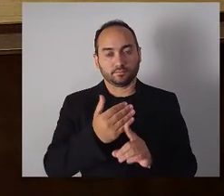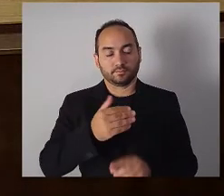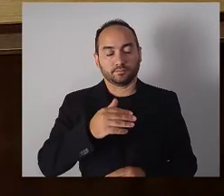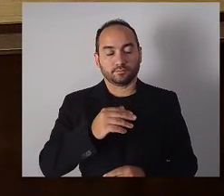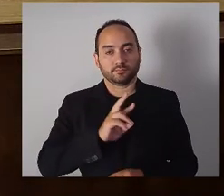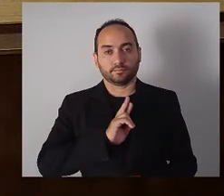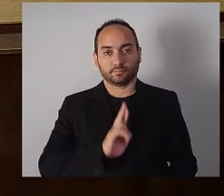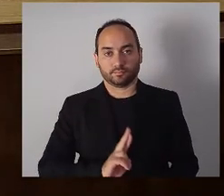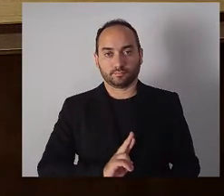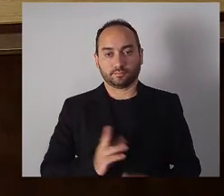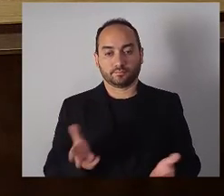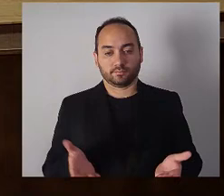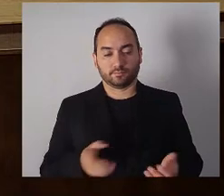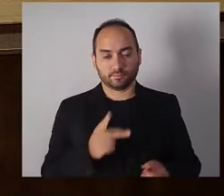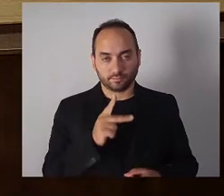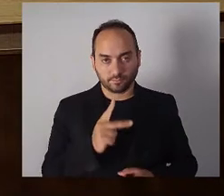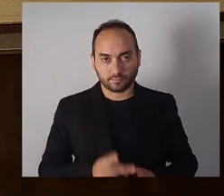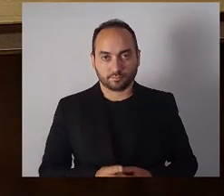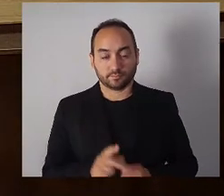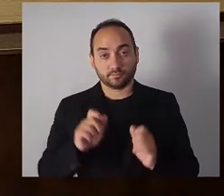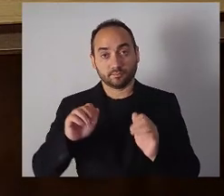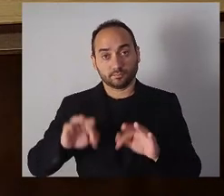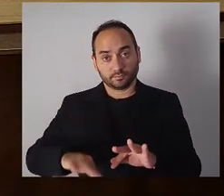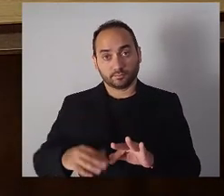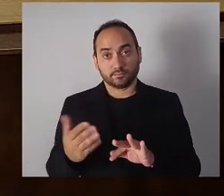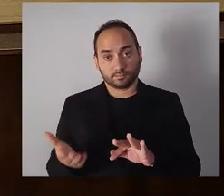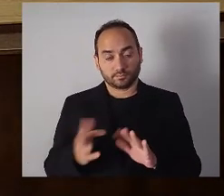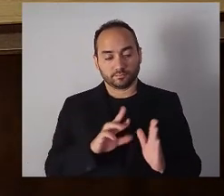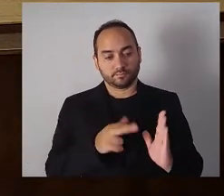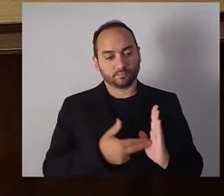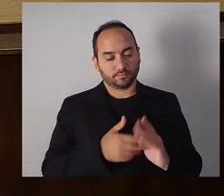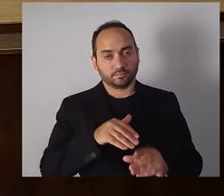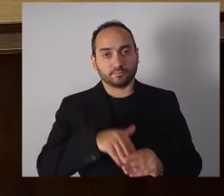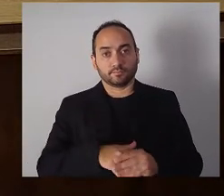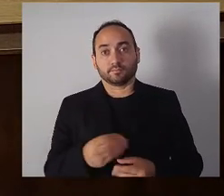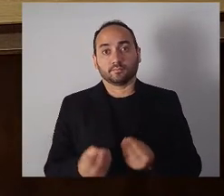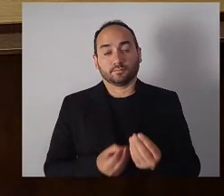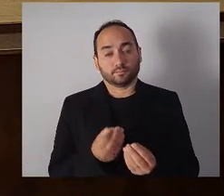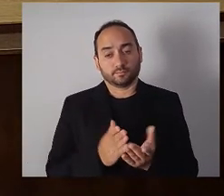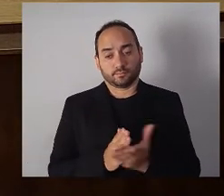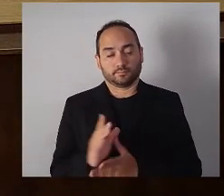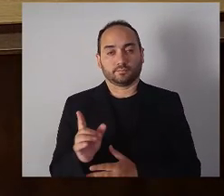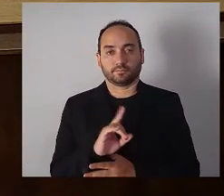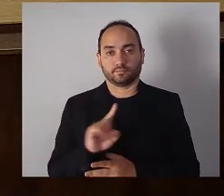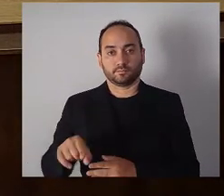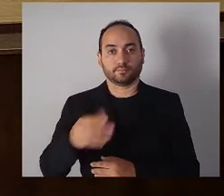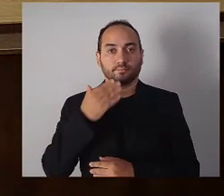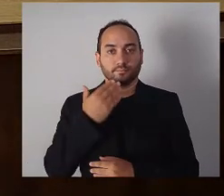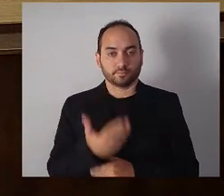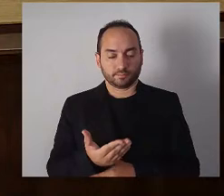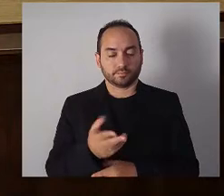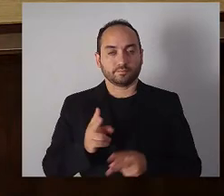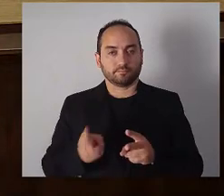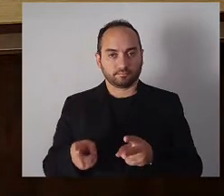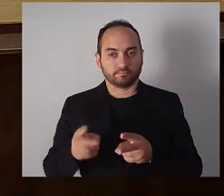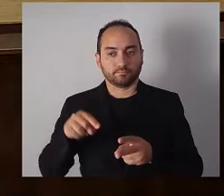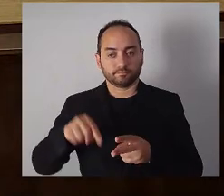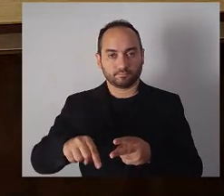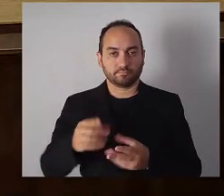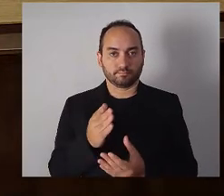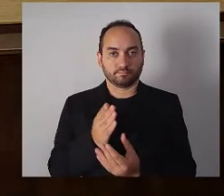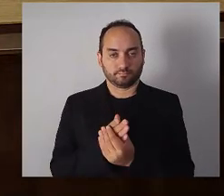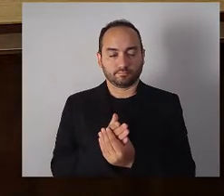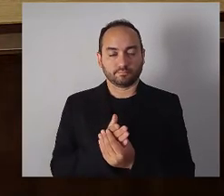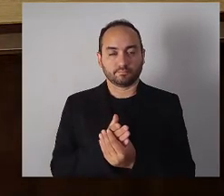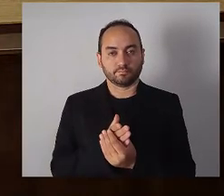presidente desta corte. No mérito, o relator votou pela improcedência do pedido constante da exordial